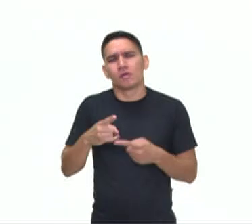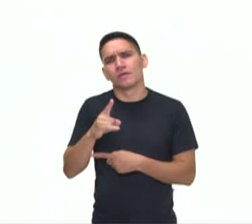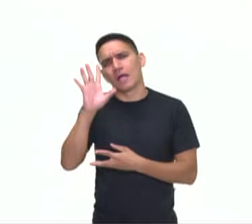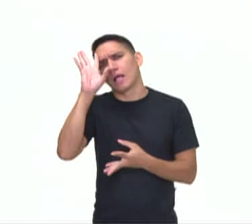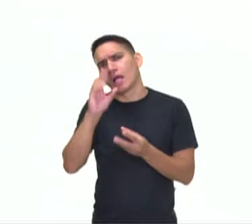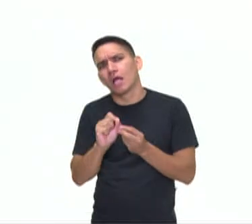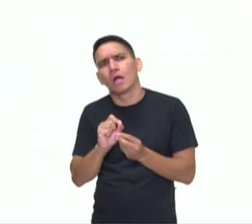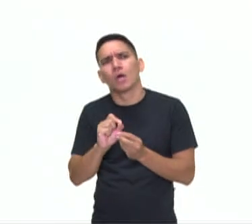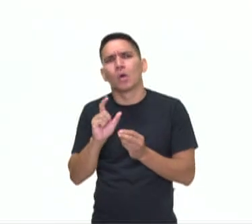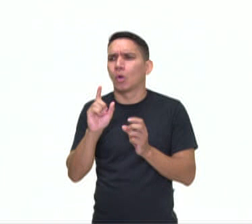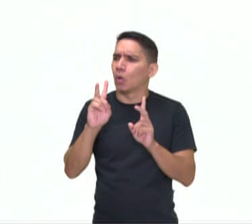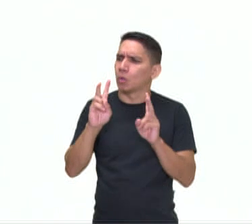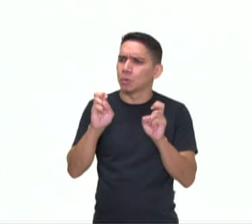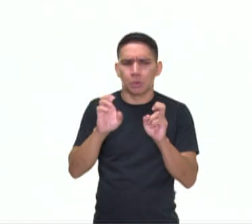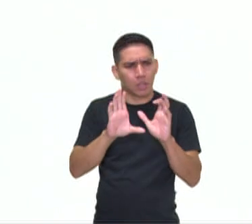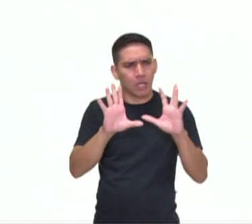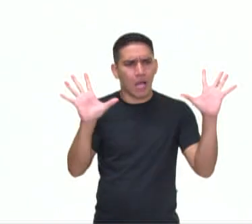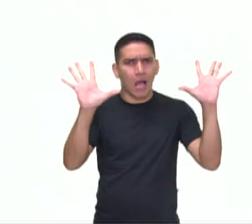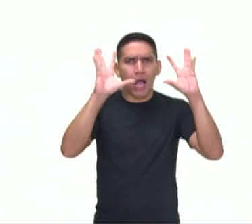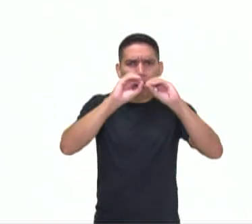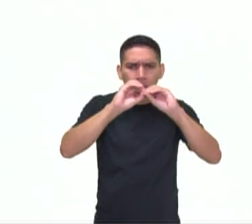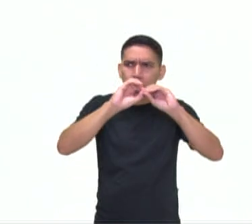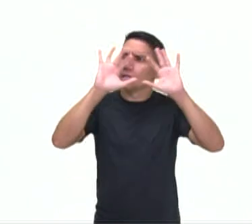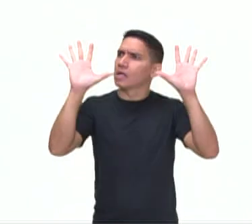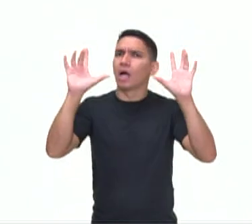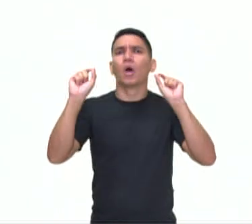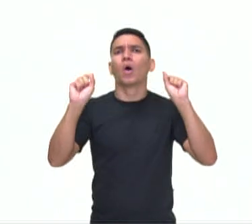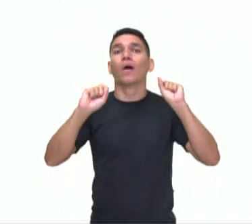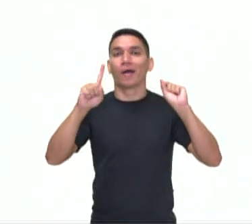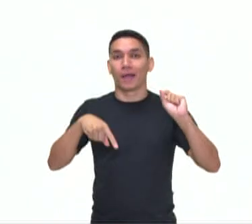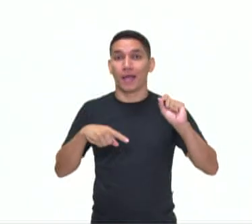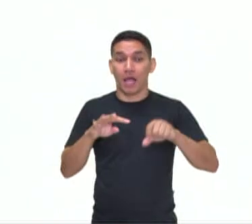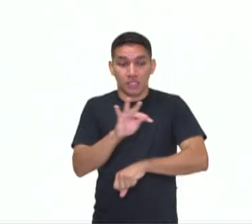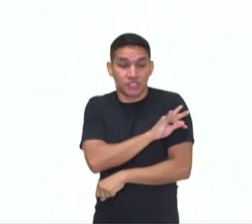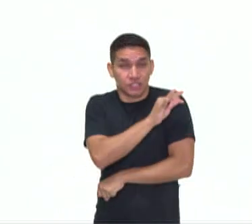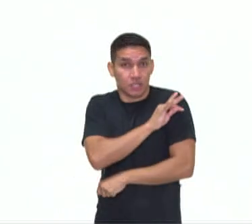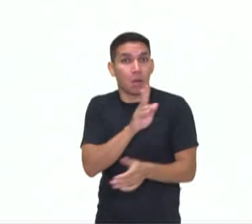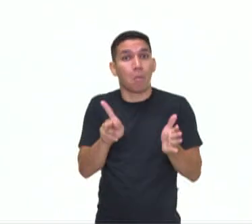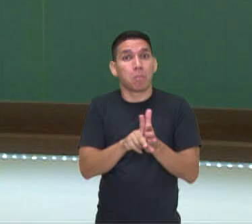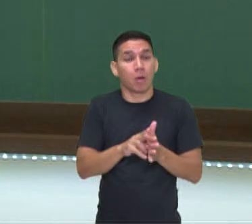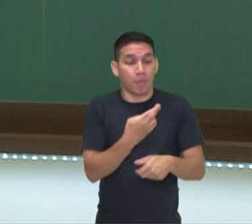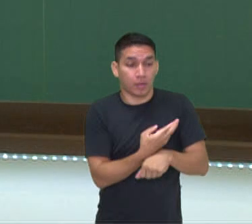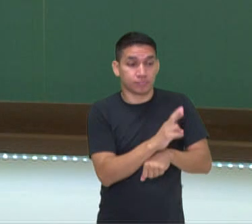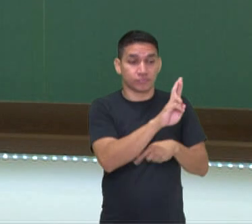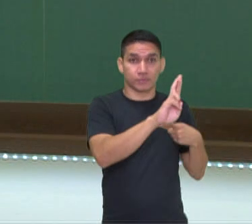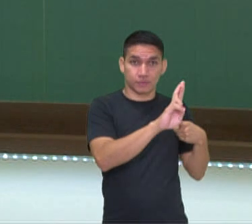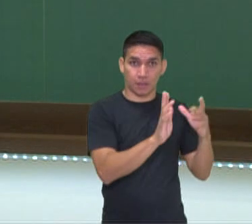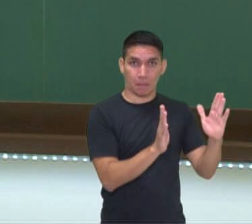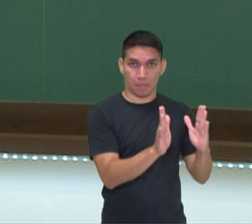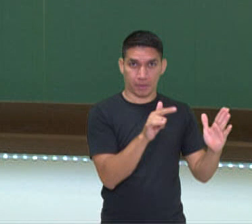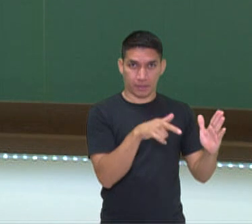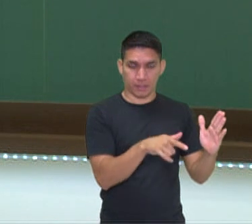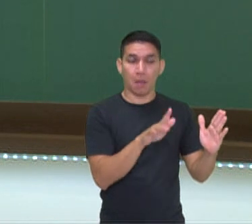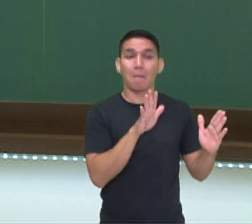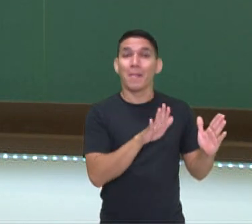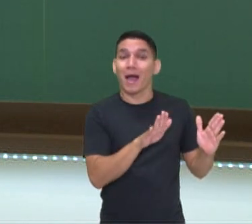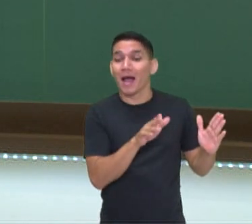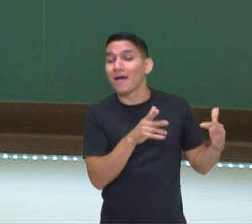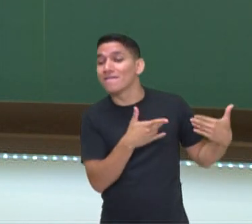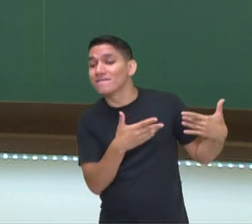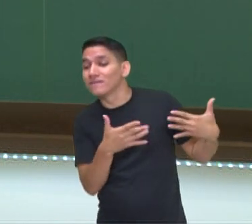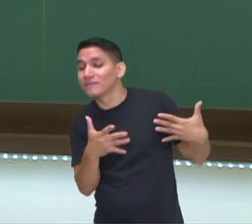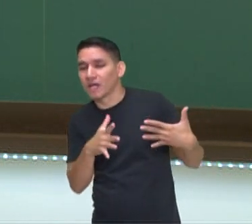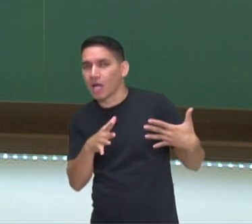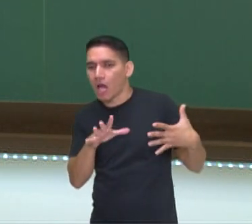por claro escuro, né? Que é o claro escuro. É aquela técnica que surge lá no Renascimento, né? Mas ela vai